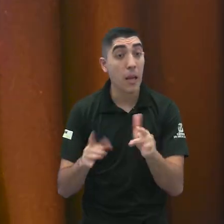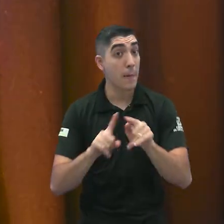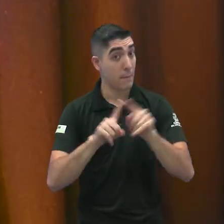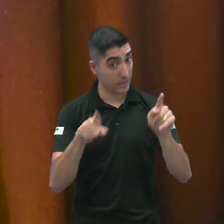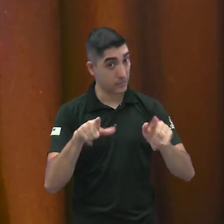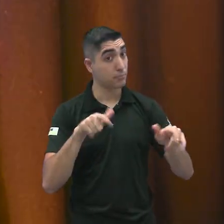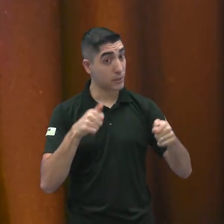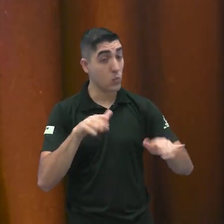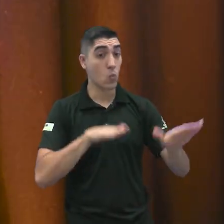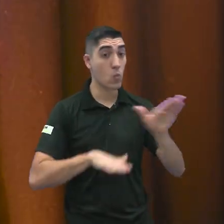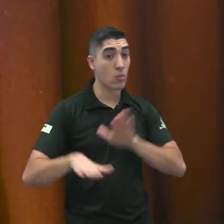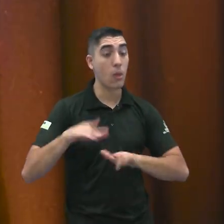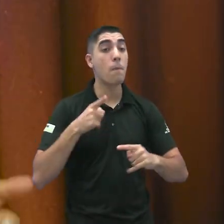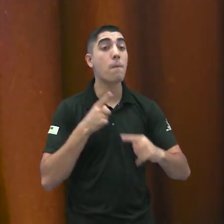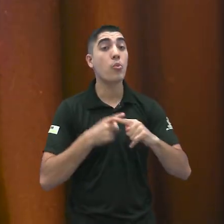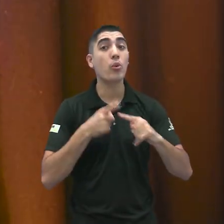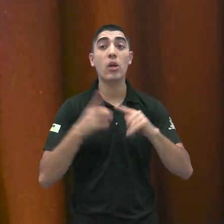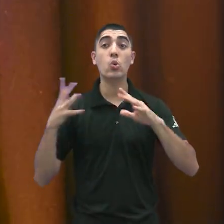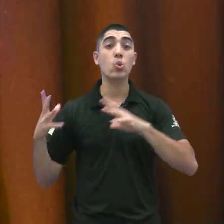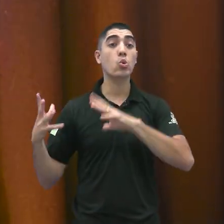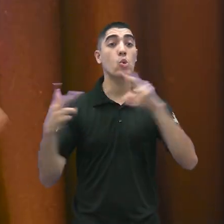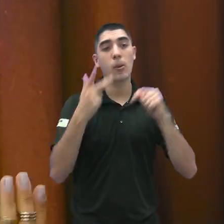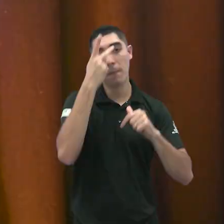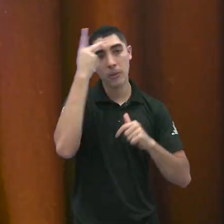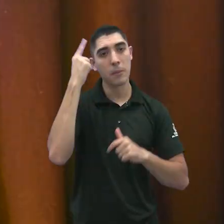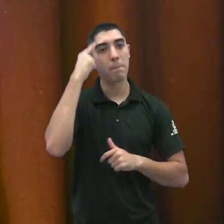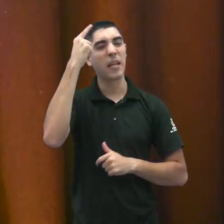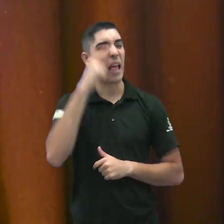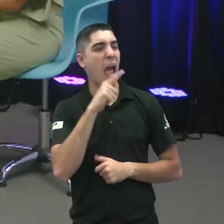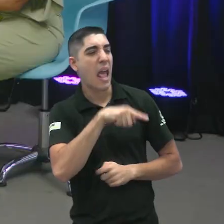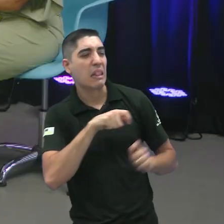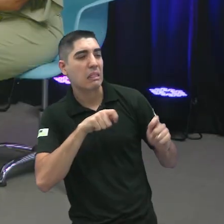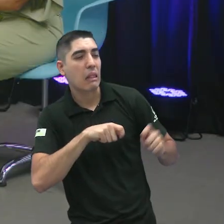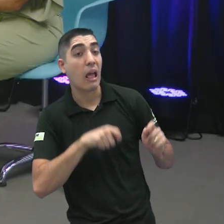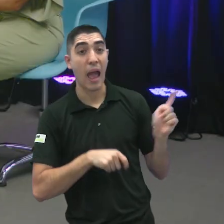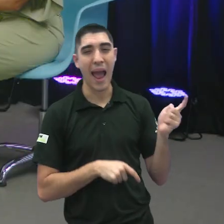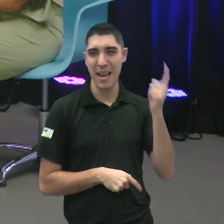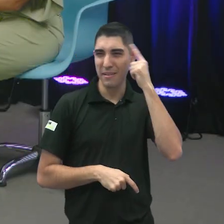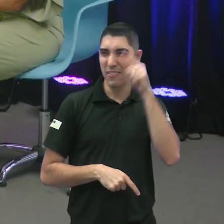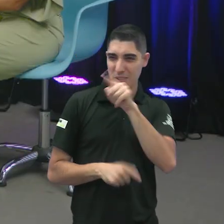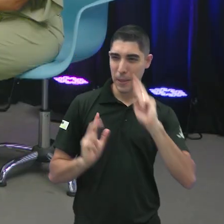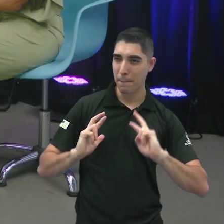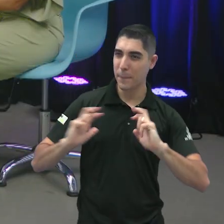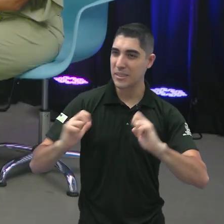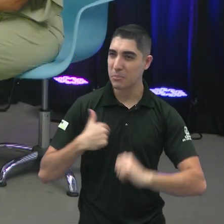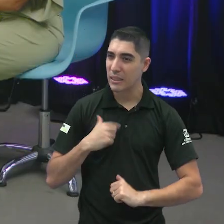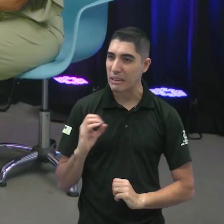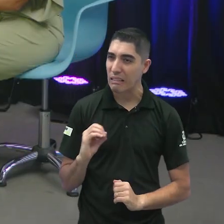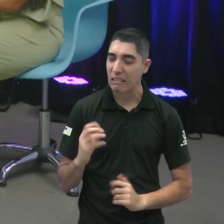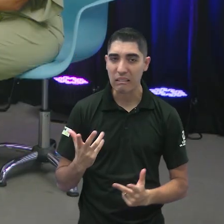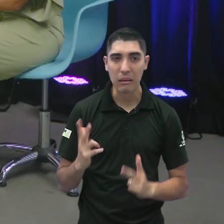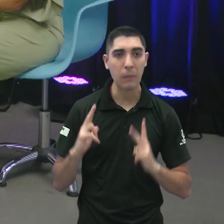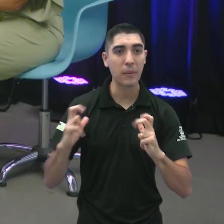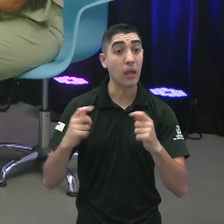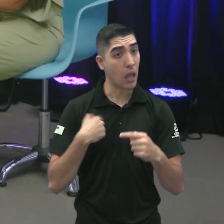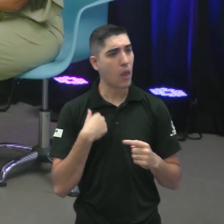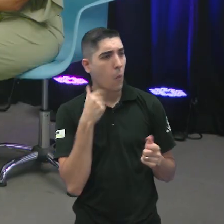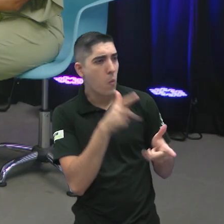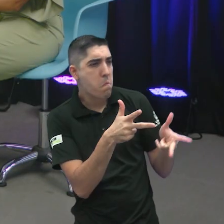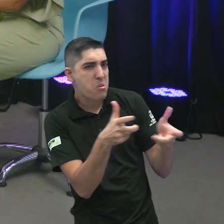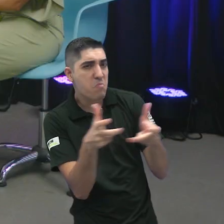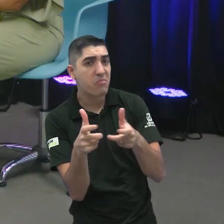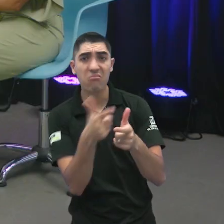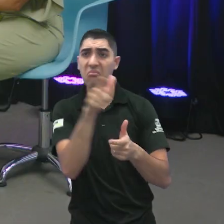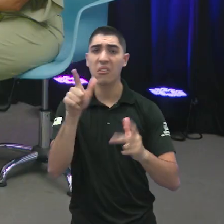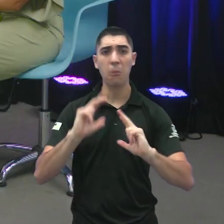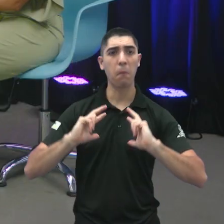cabeça dela, todo mundo acha isso também, consegue fazer isso também. Então, ela vai esperar e ficar esperando que o outro responda. Adivinhe o que